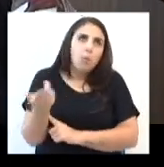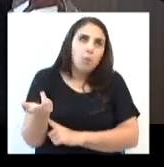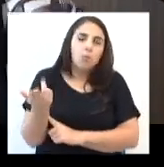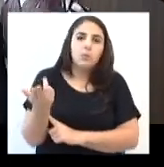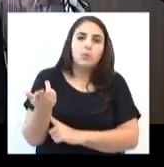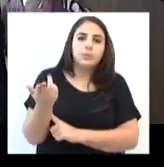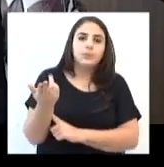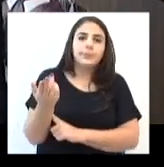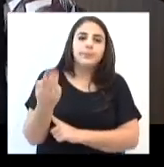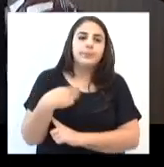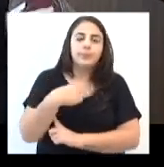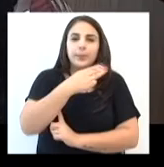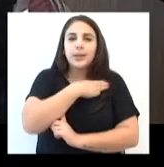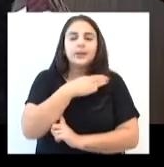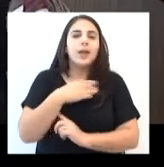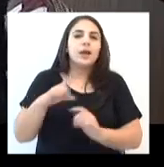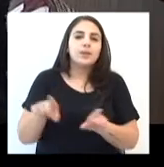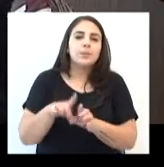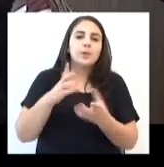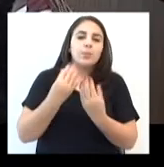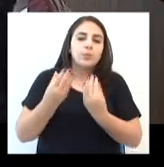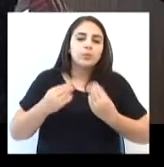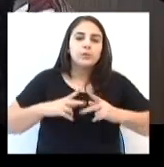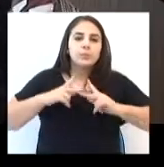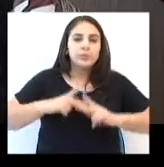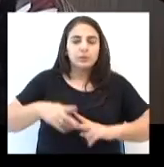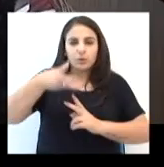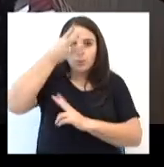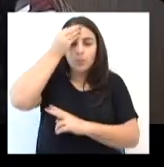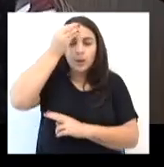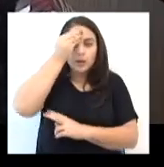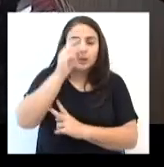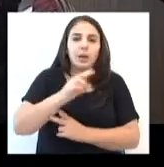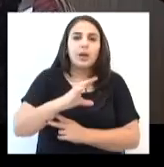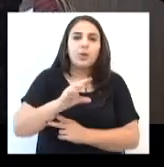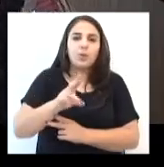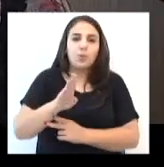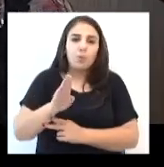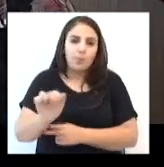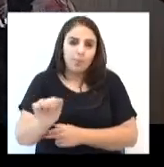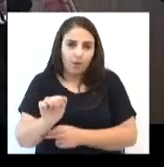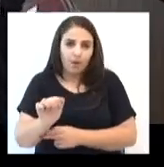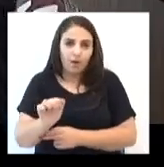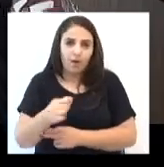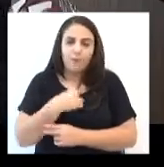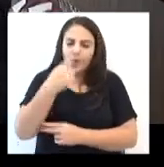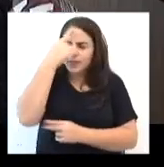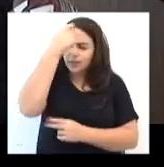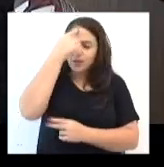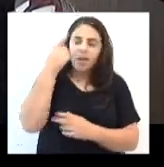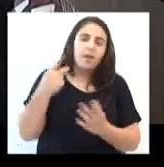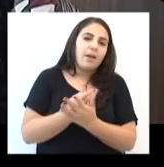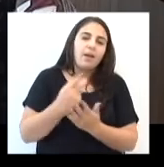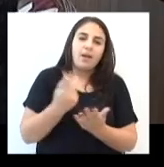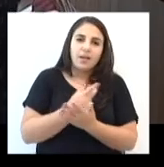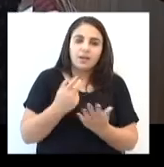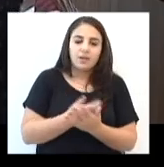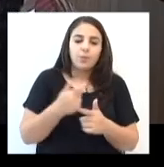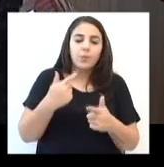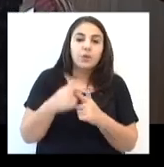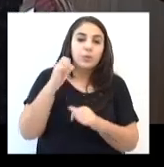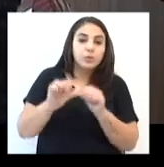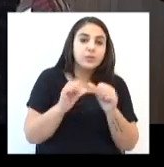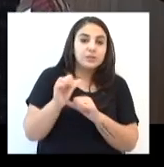sistema militarizado, como muitas pessoas entendem, que é Cuba. O que é uma ideia totalmente equivocada, porque a